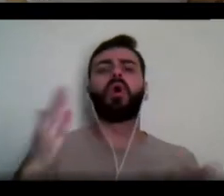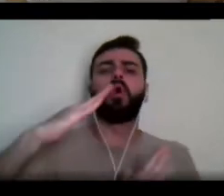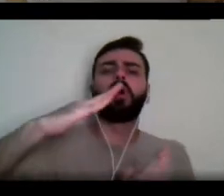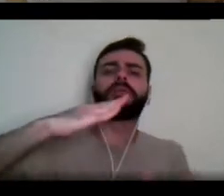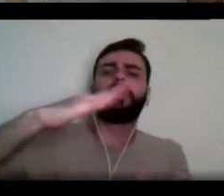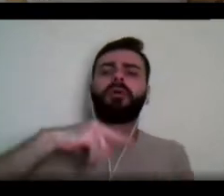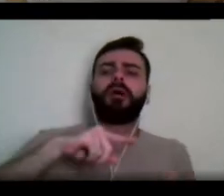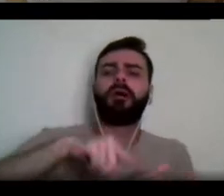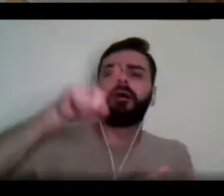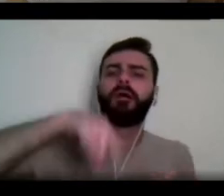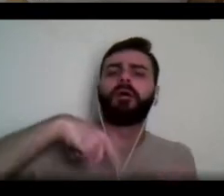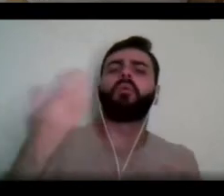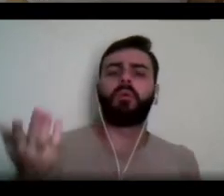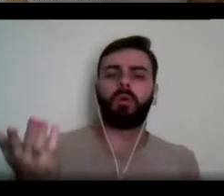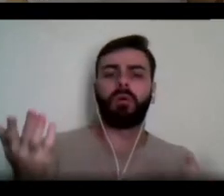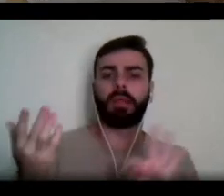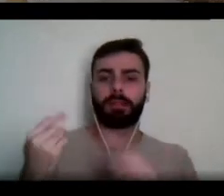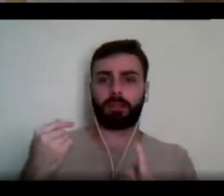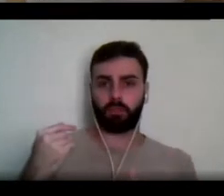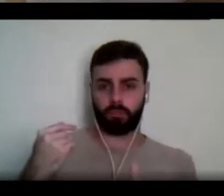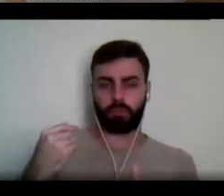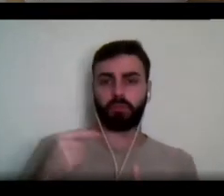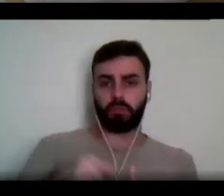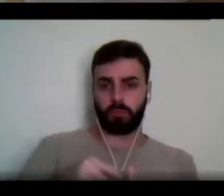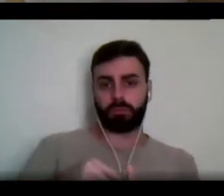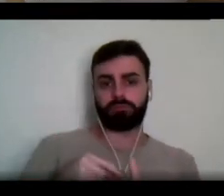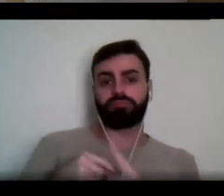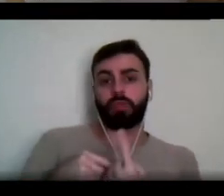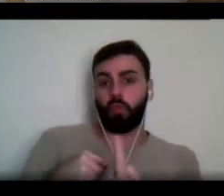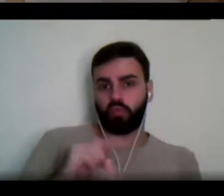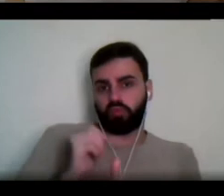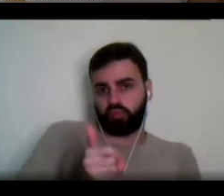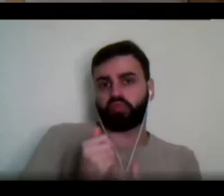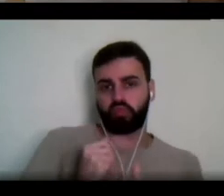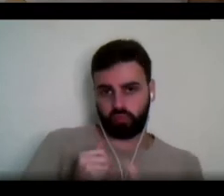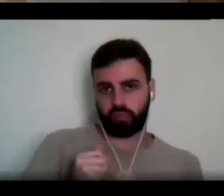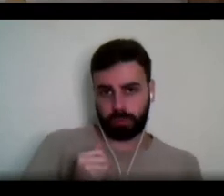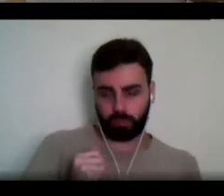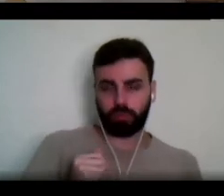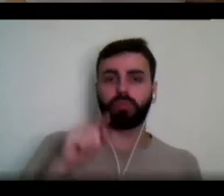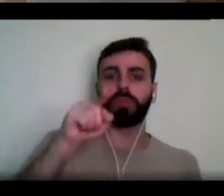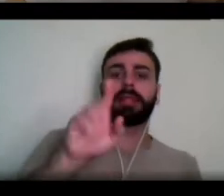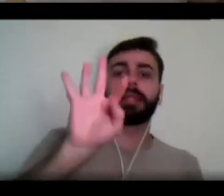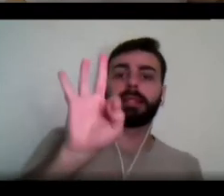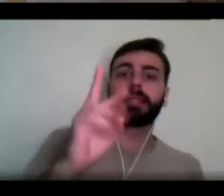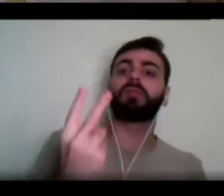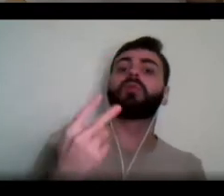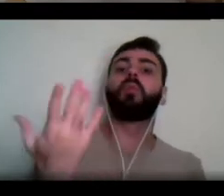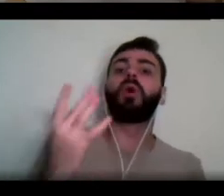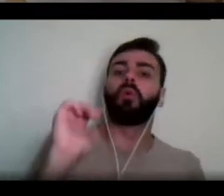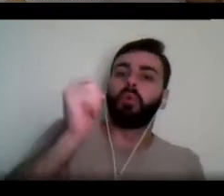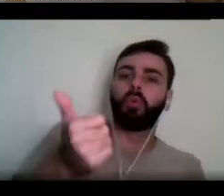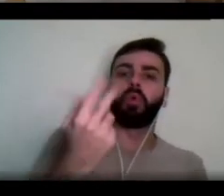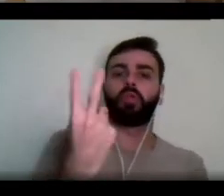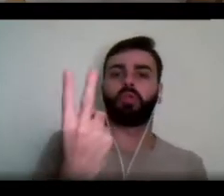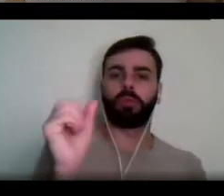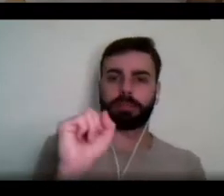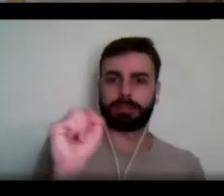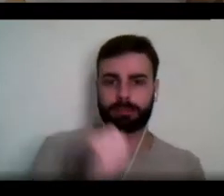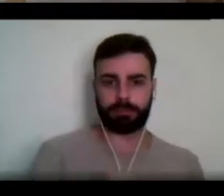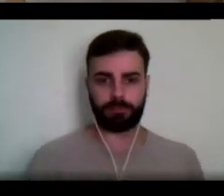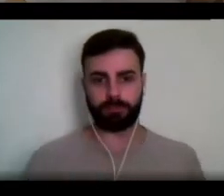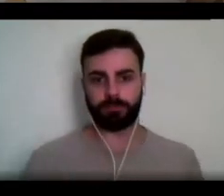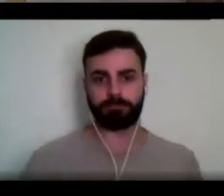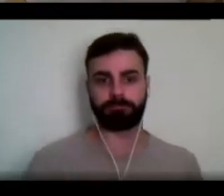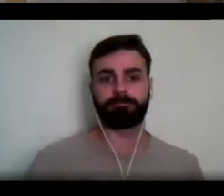são T1 igual a 1 segundo, né? E T2 igual a 2 segundos. Então, isso aqui vai ser o quê?